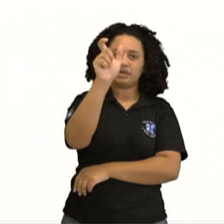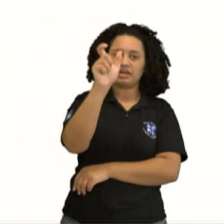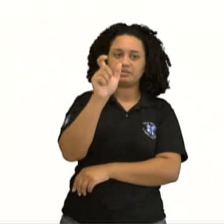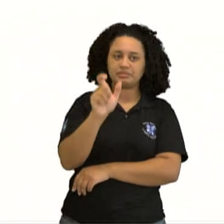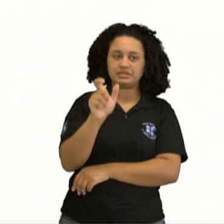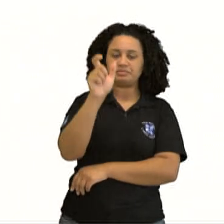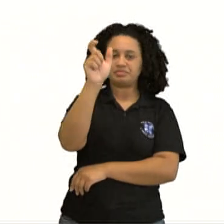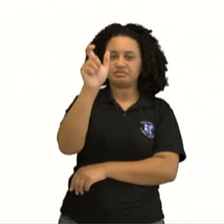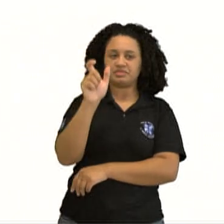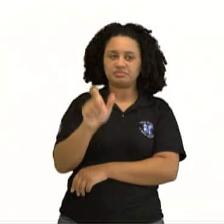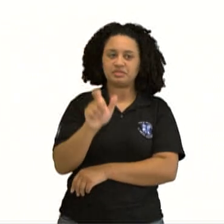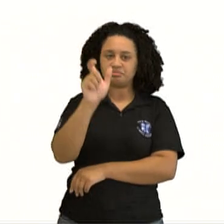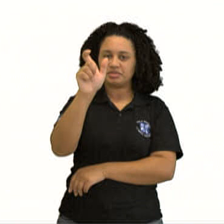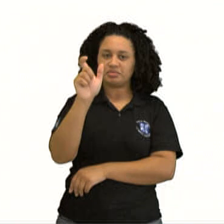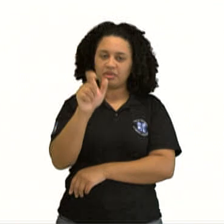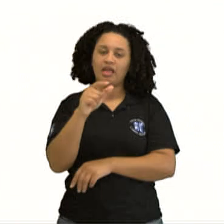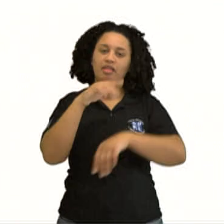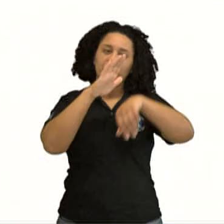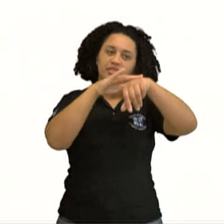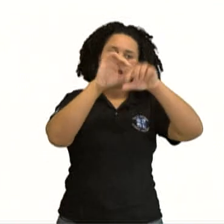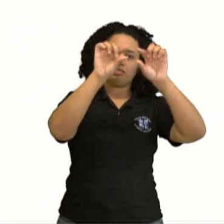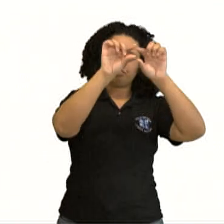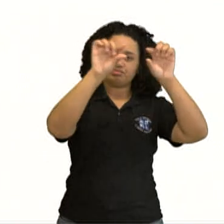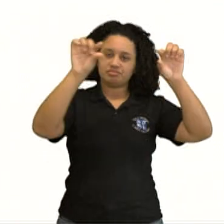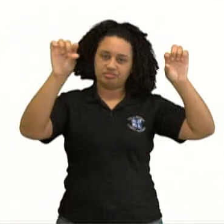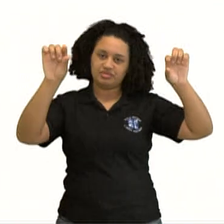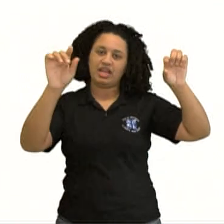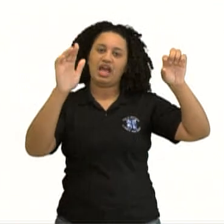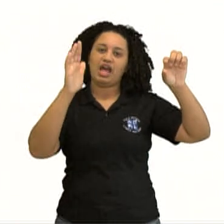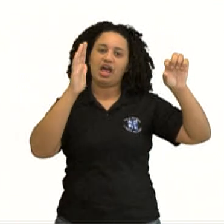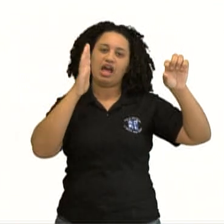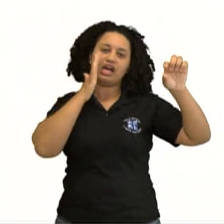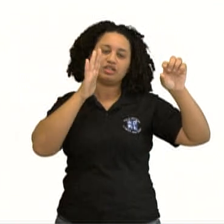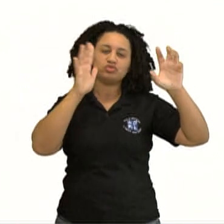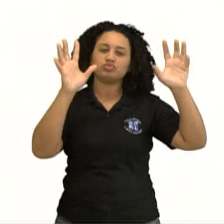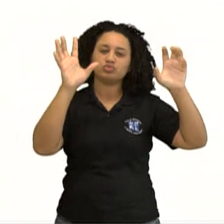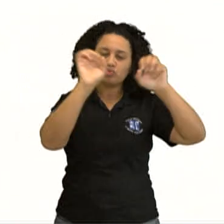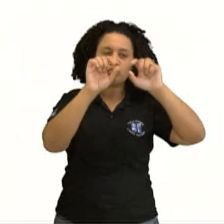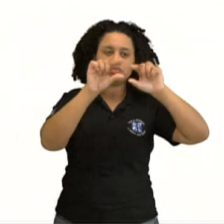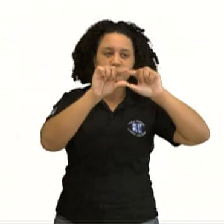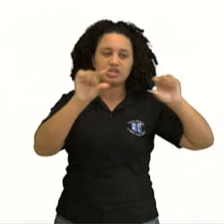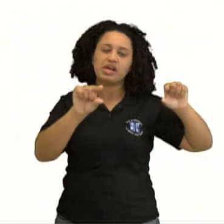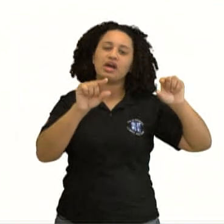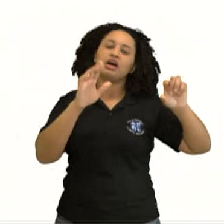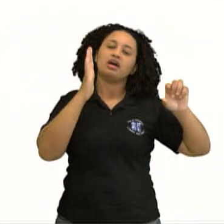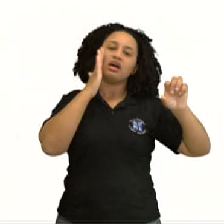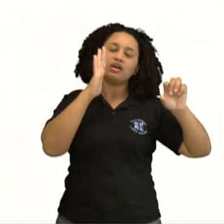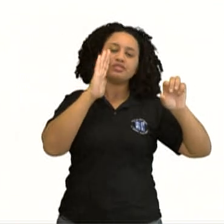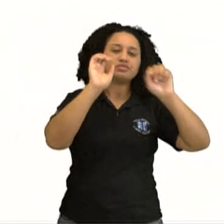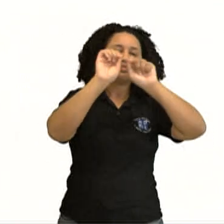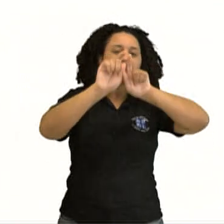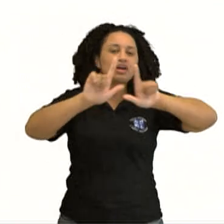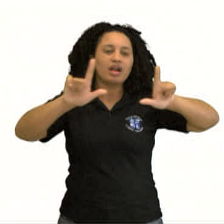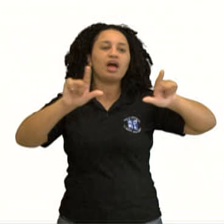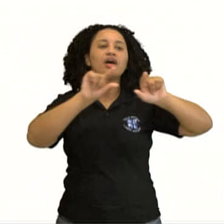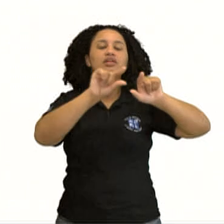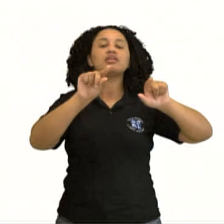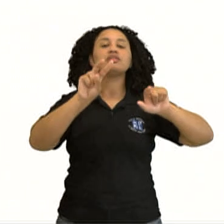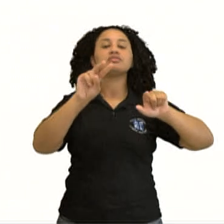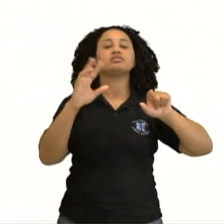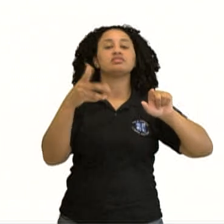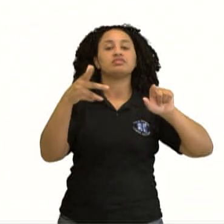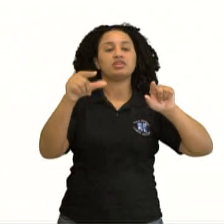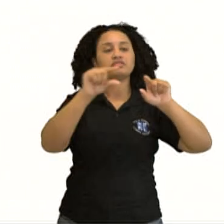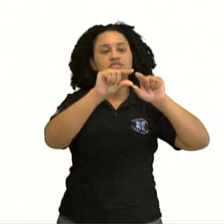2 com a velocidade de 7, o tempo 3 com a velocidade de 9, o tempo 4 com a velocidade de 11, o tempo 5 com a velocidade de